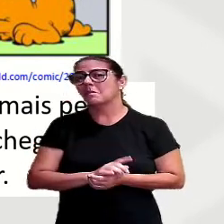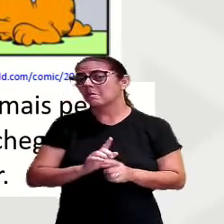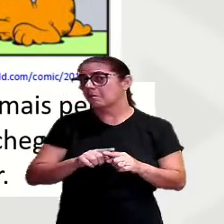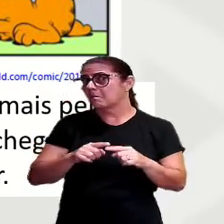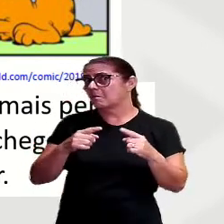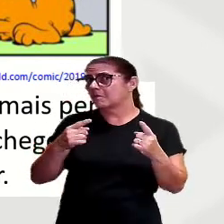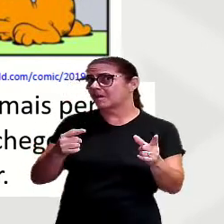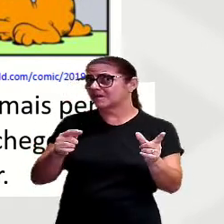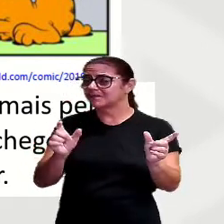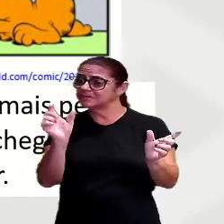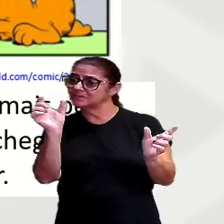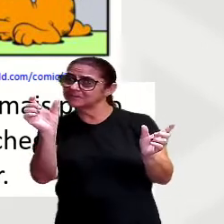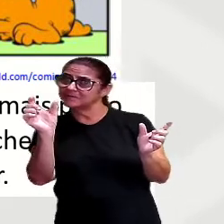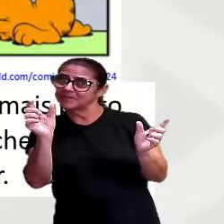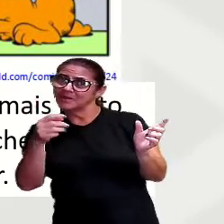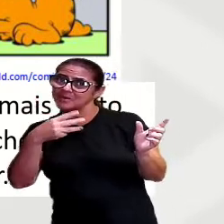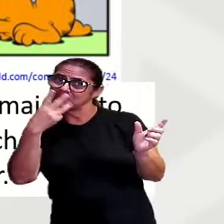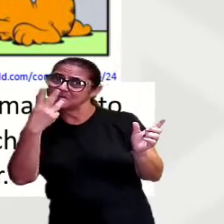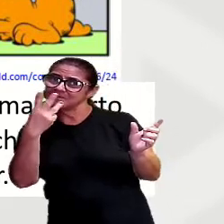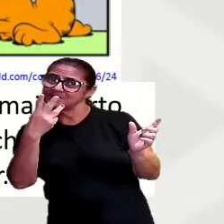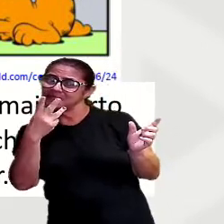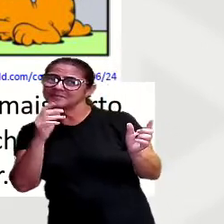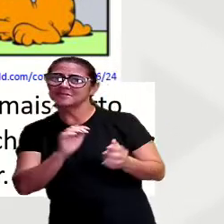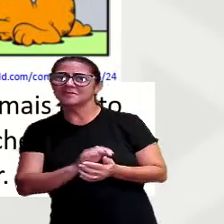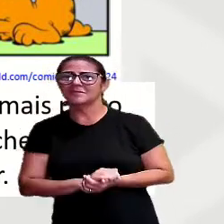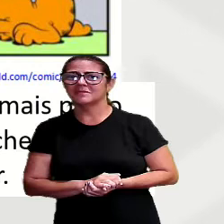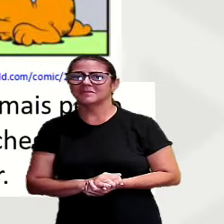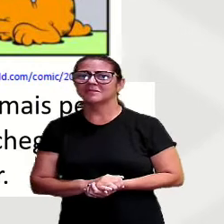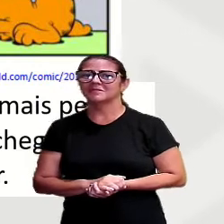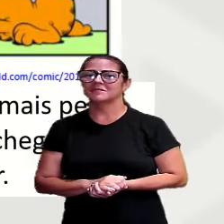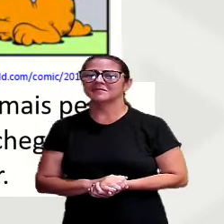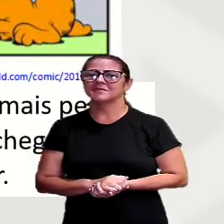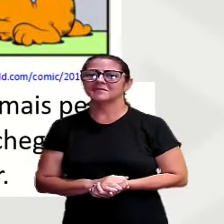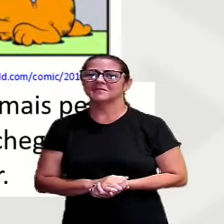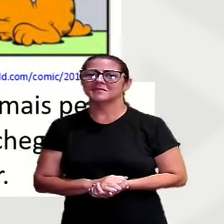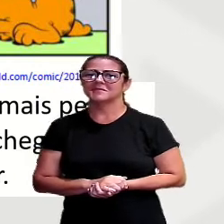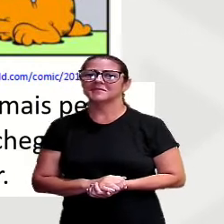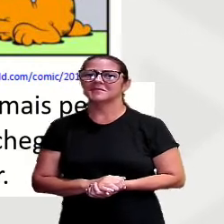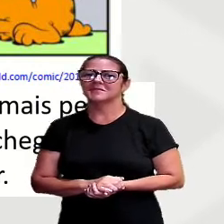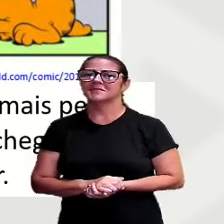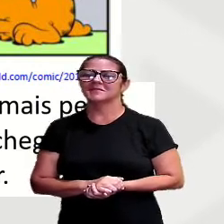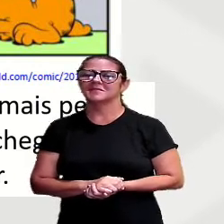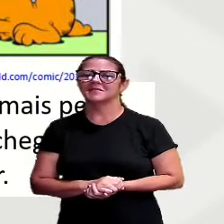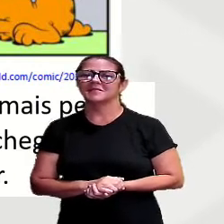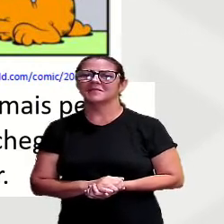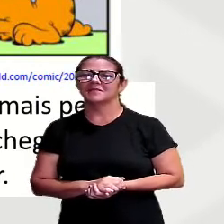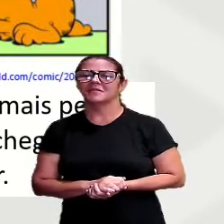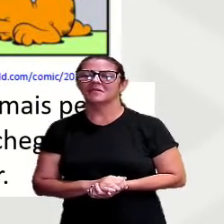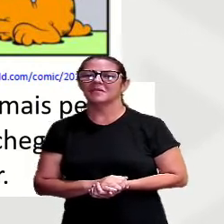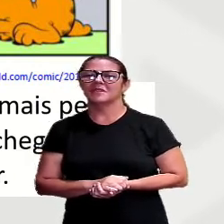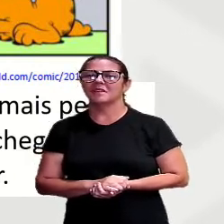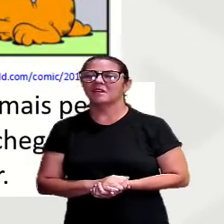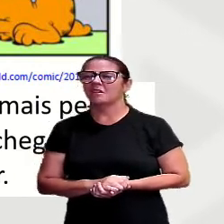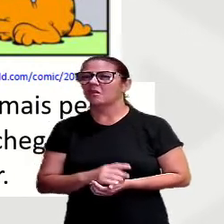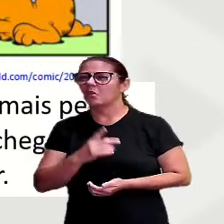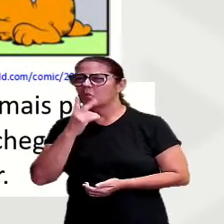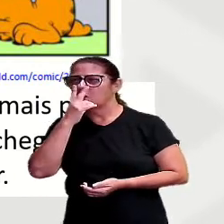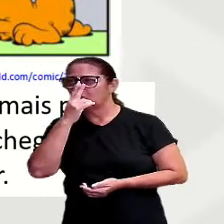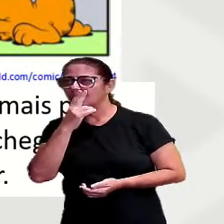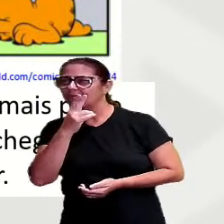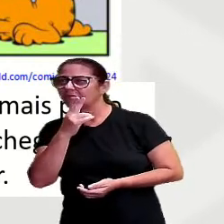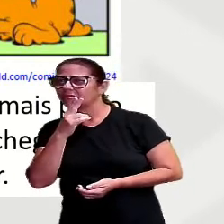no terceiro quadrinho, ele já diz assim, ó. That's as close as getting to exercise. Eu acho que tem alguém aí,